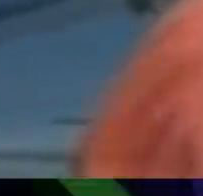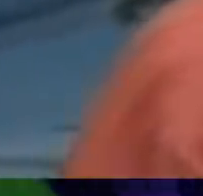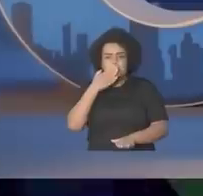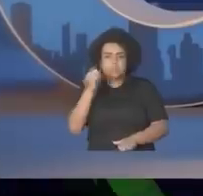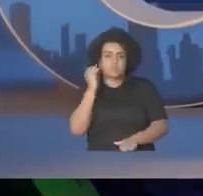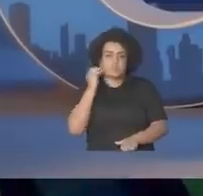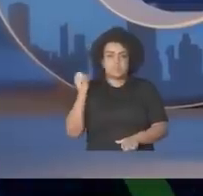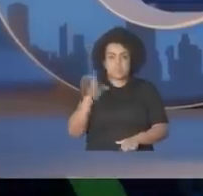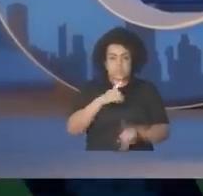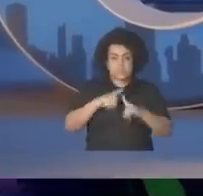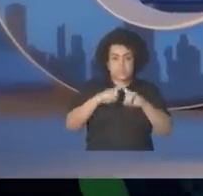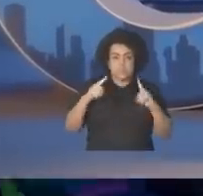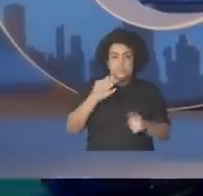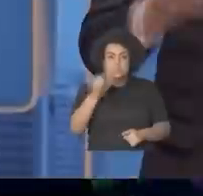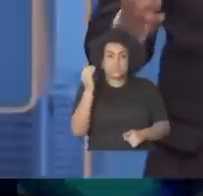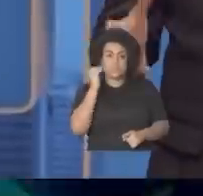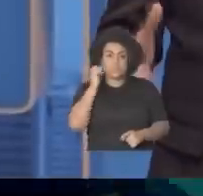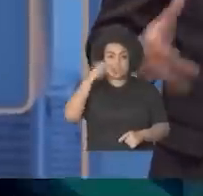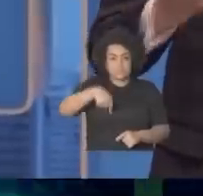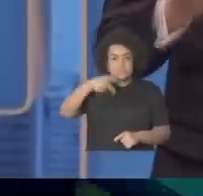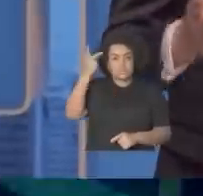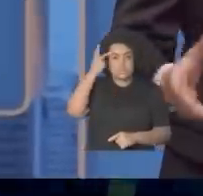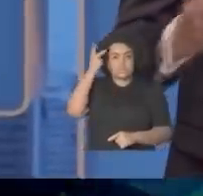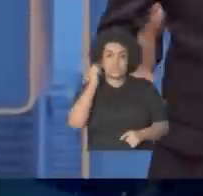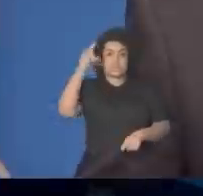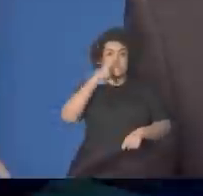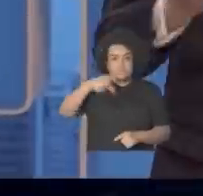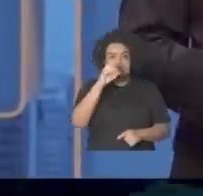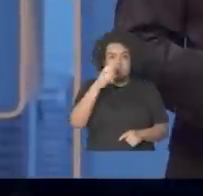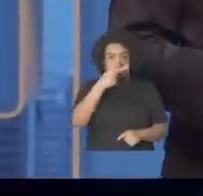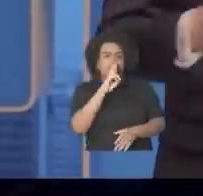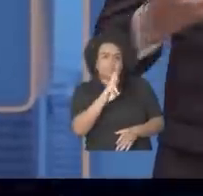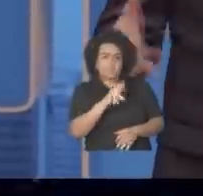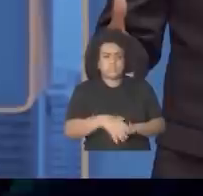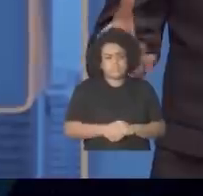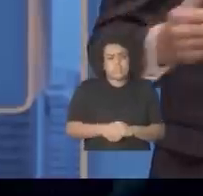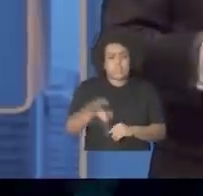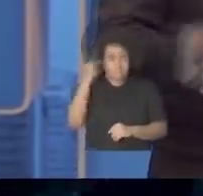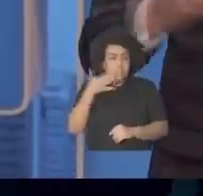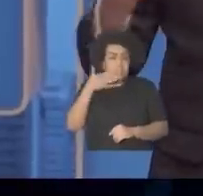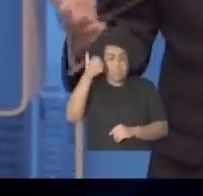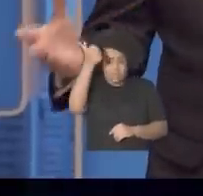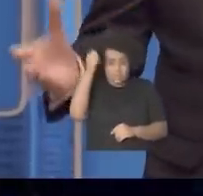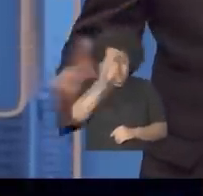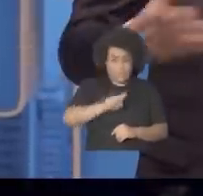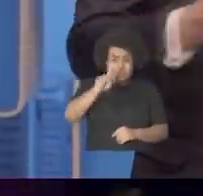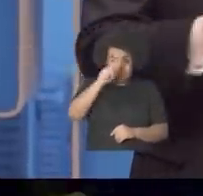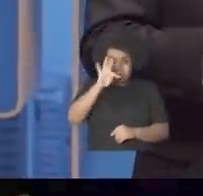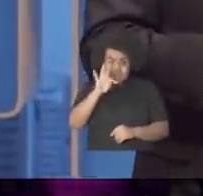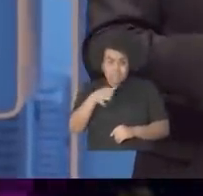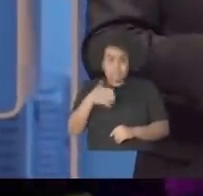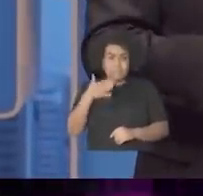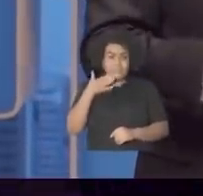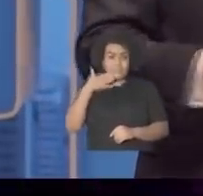teu cu, hein, maluco? Não para pedir uma nova chance, mas para pedir uma chance para o dia que chance. Agora me respondam, São Paulo melhorou com o